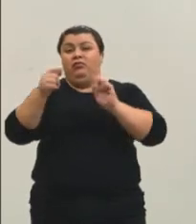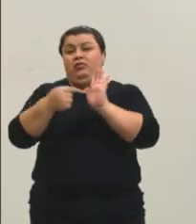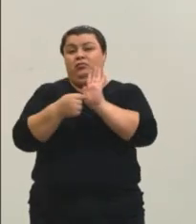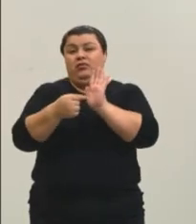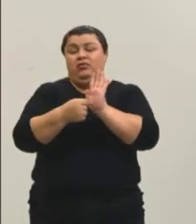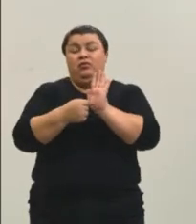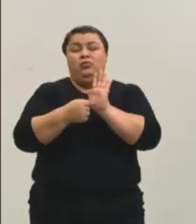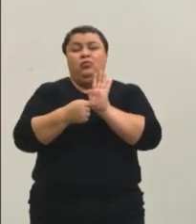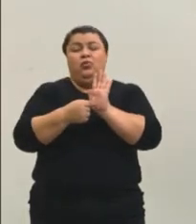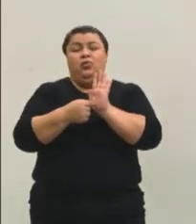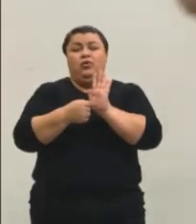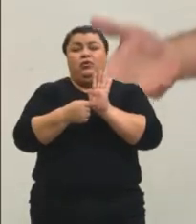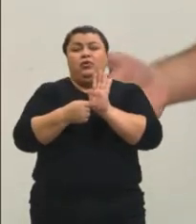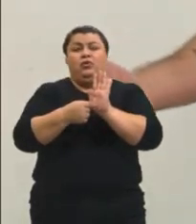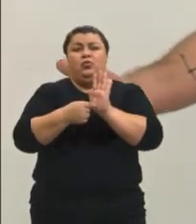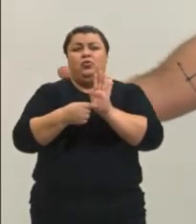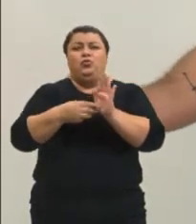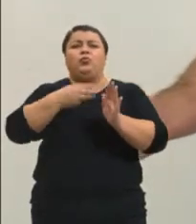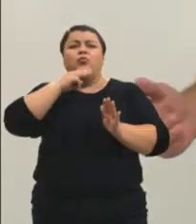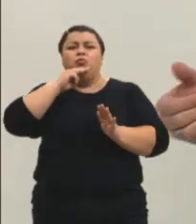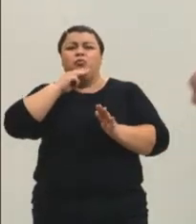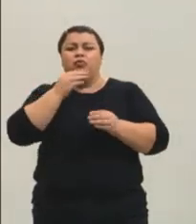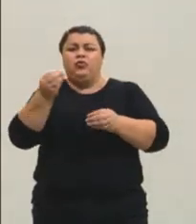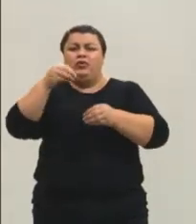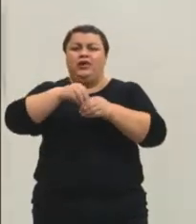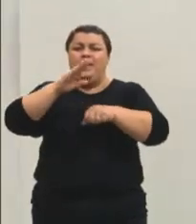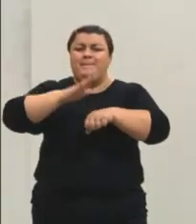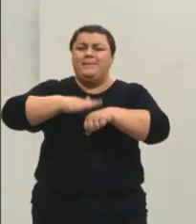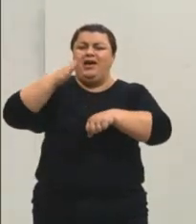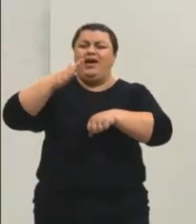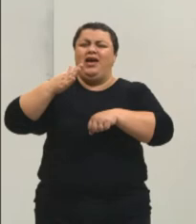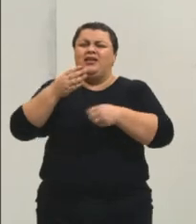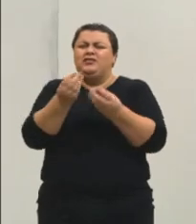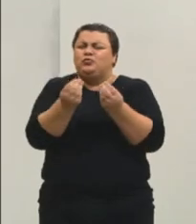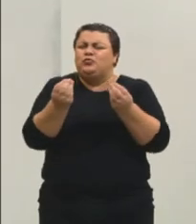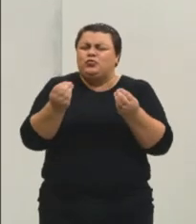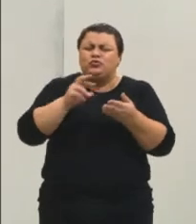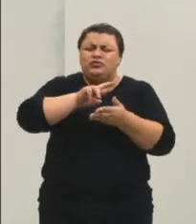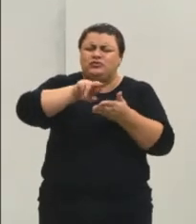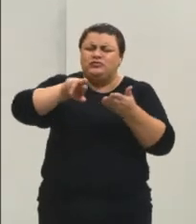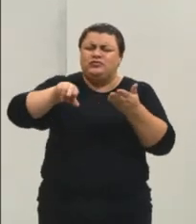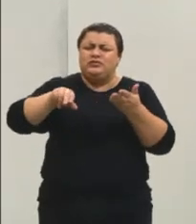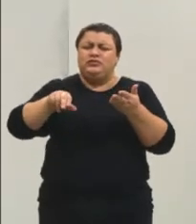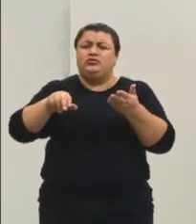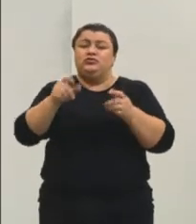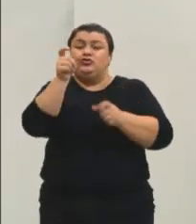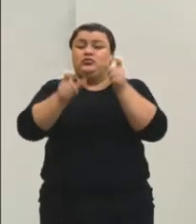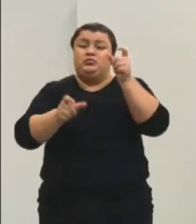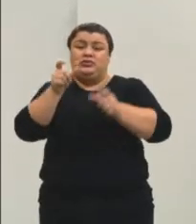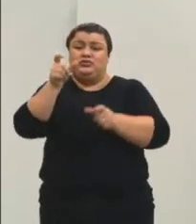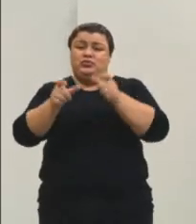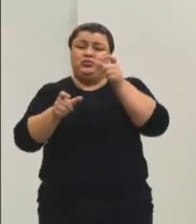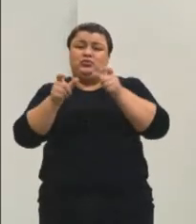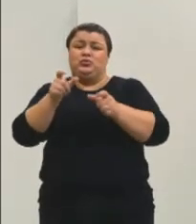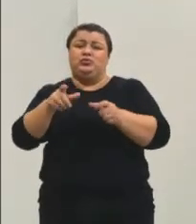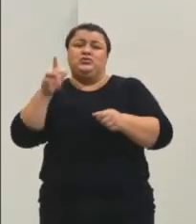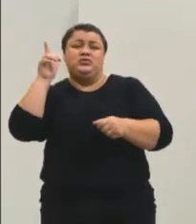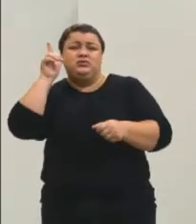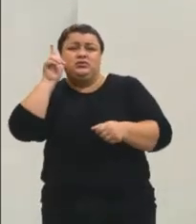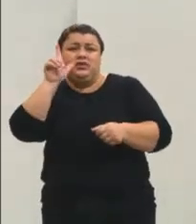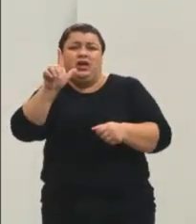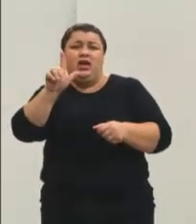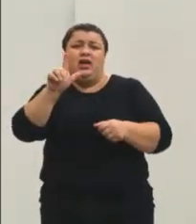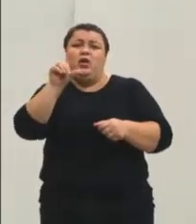mais obras sobre colonizadores sobre Pessoas Poderosas sobre homens brancos e não tem tanto espaço assim